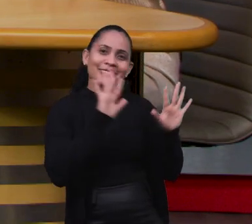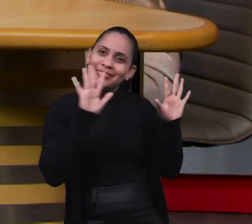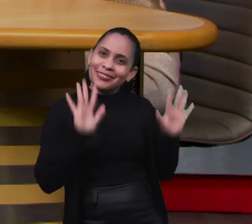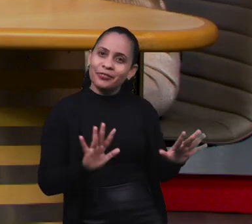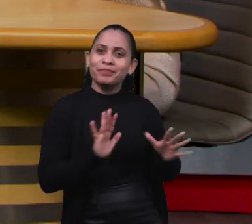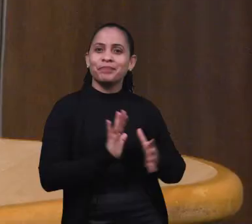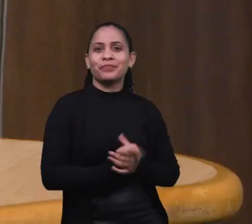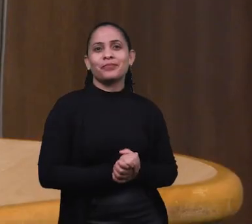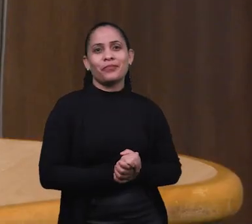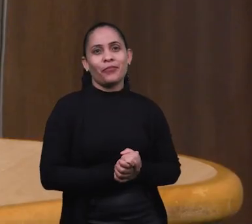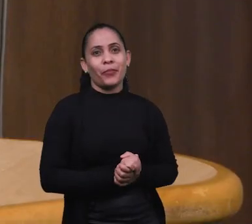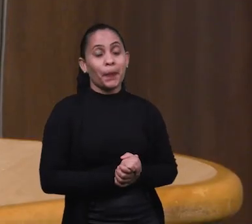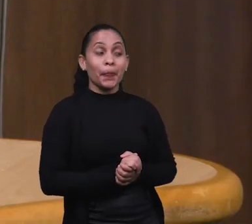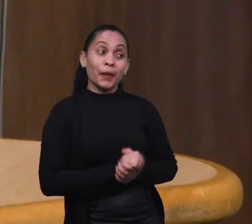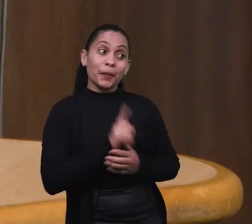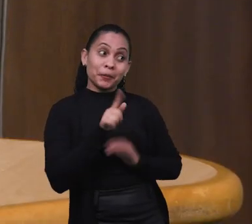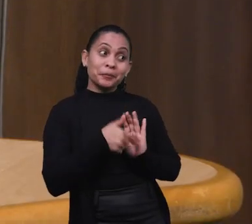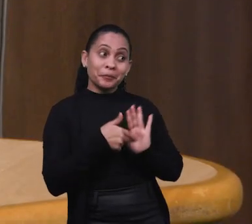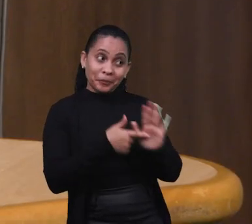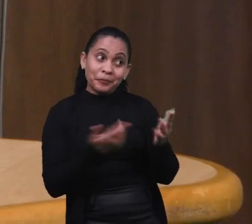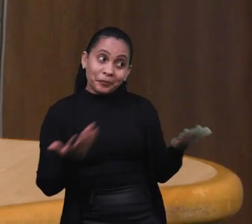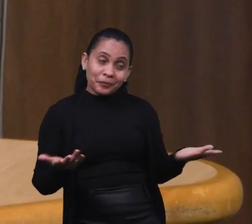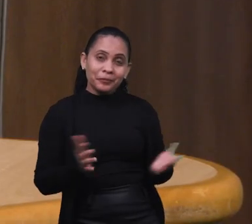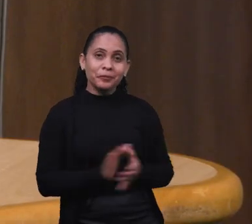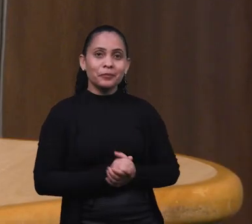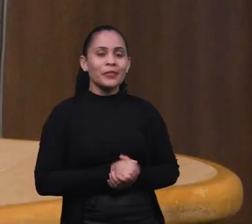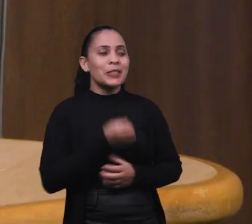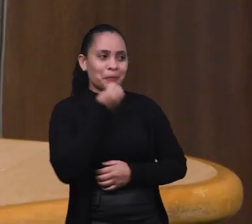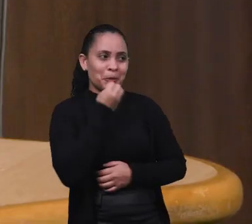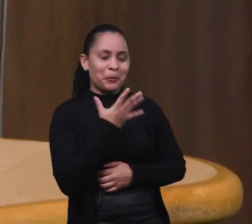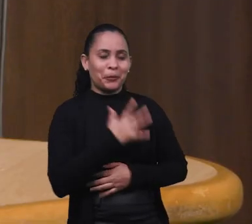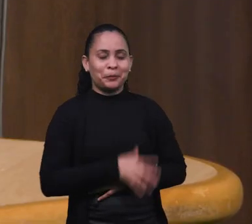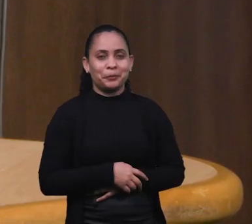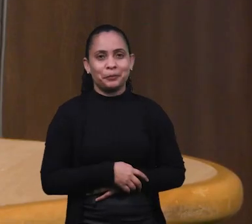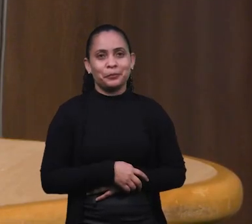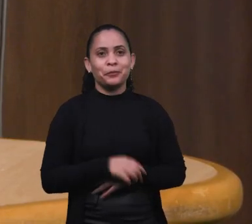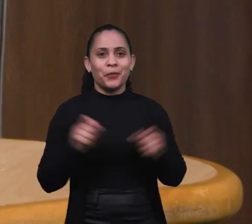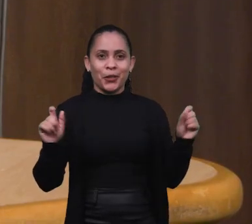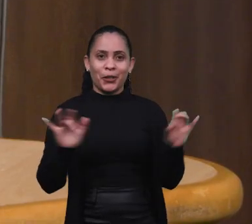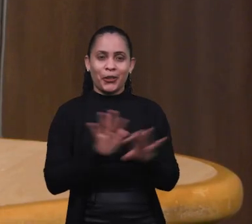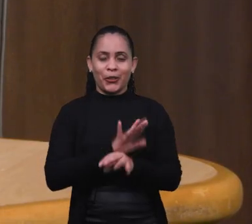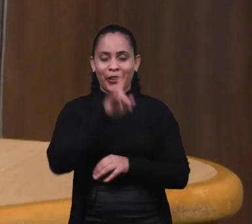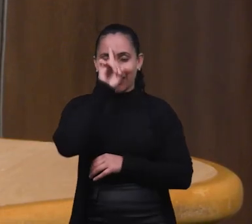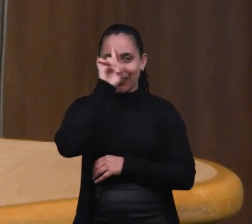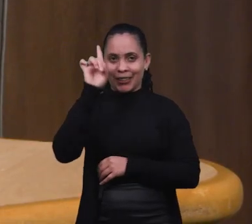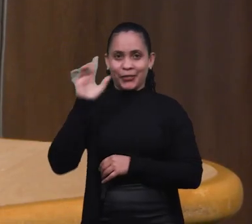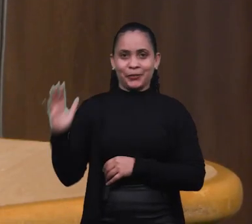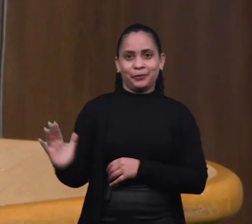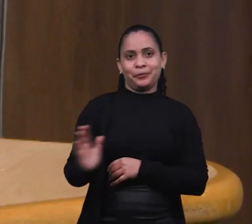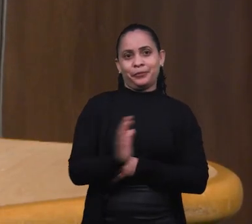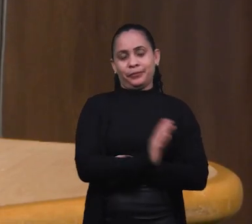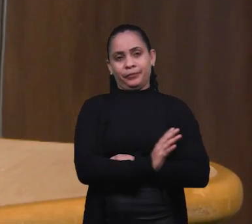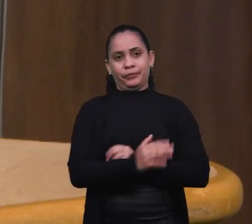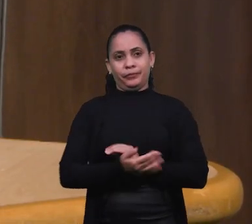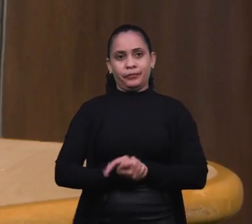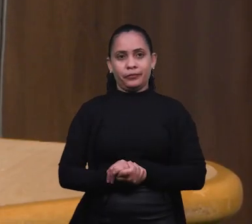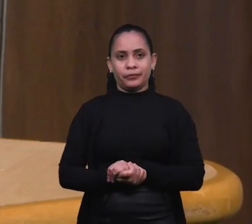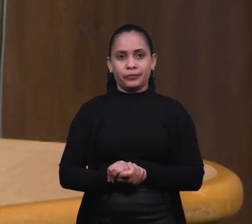O esclarecimento daquele que passa por isso, né? Isso é muito bom. Glória a Deus por isso. Vamos